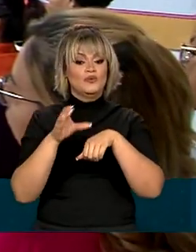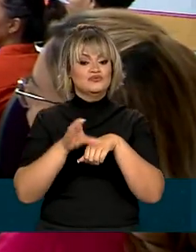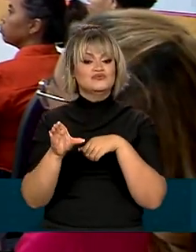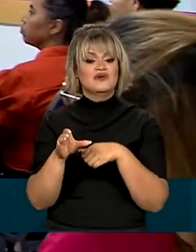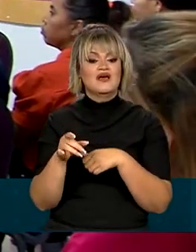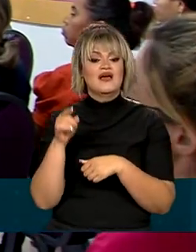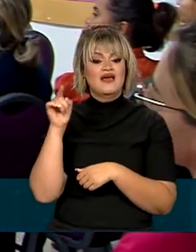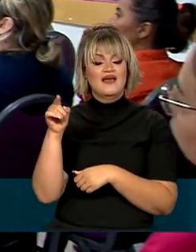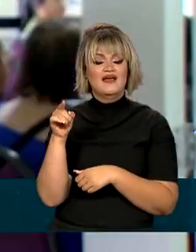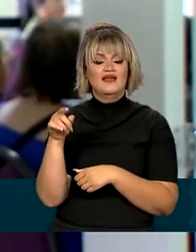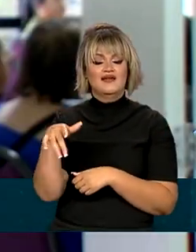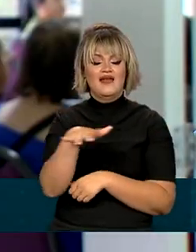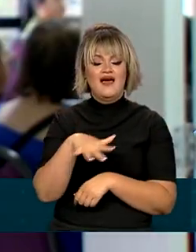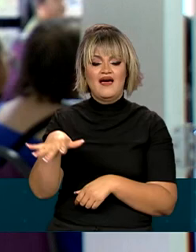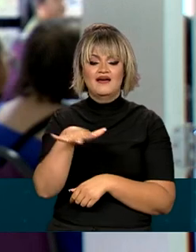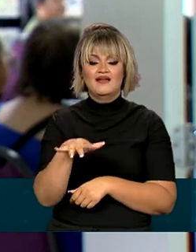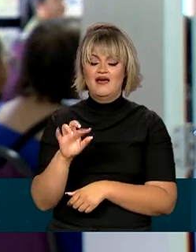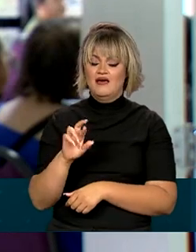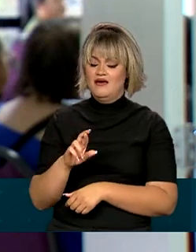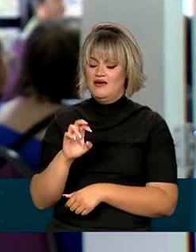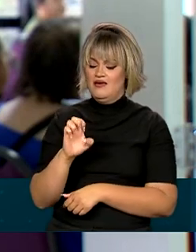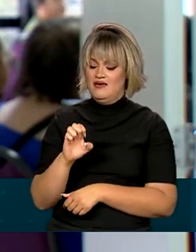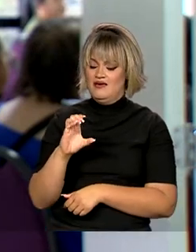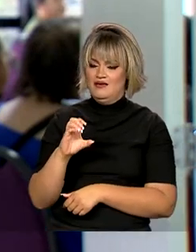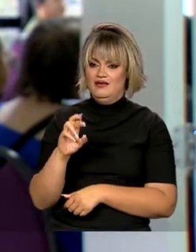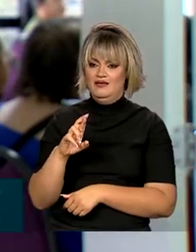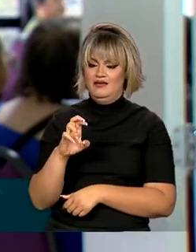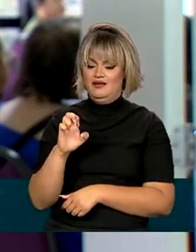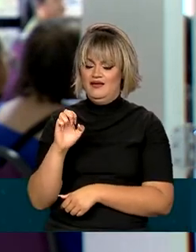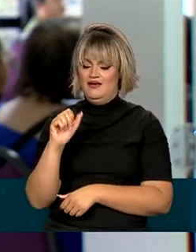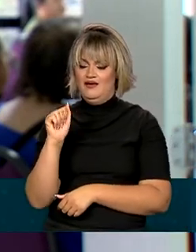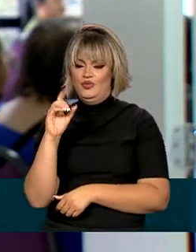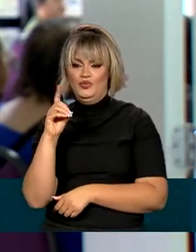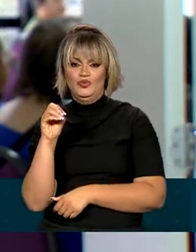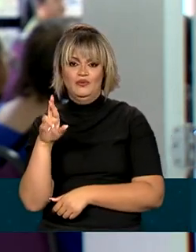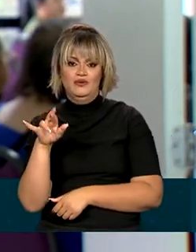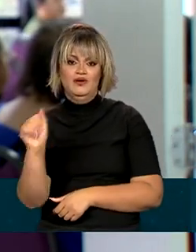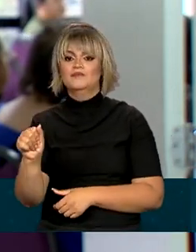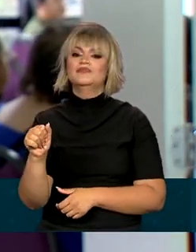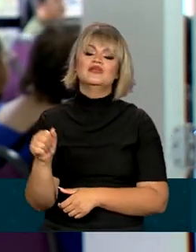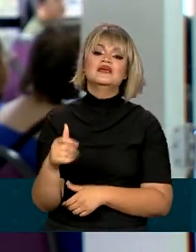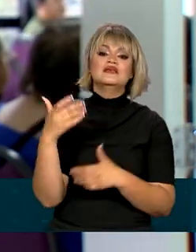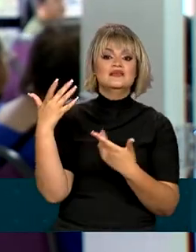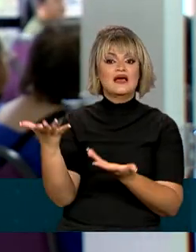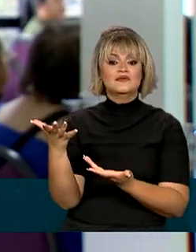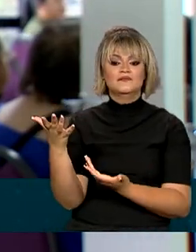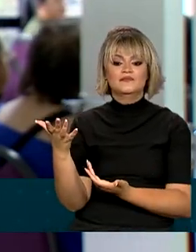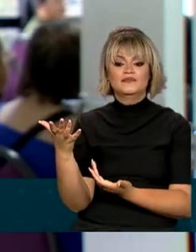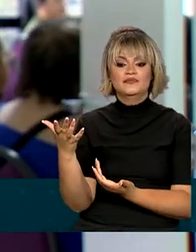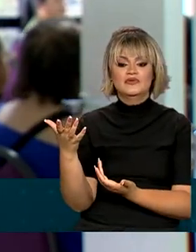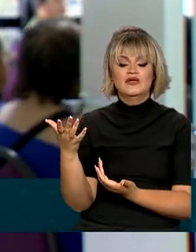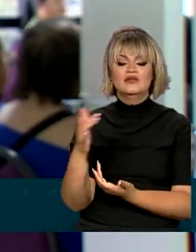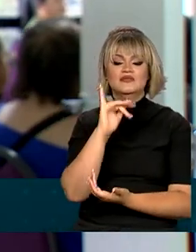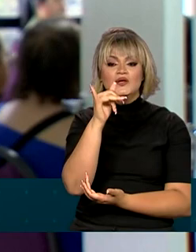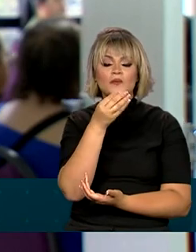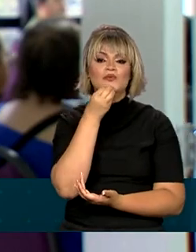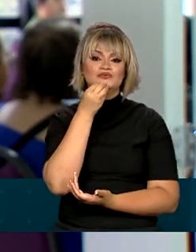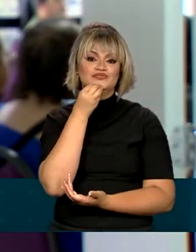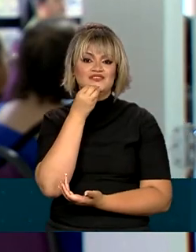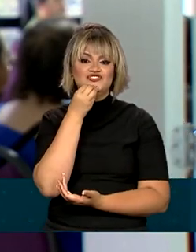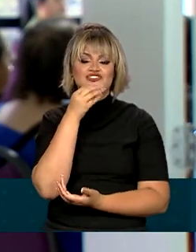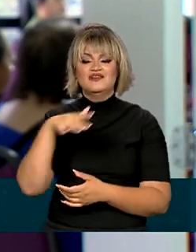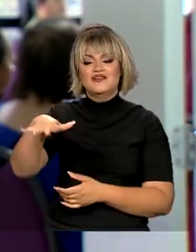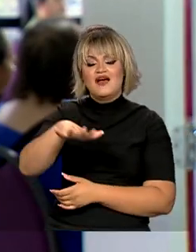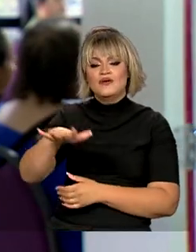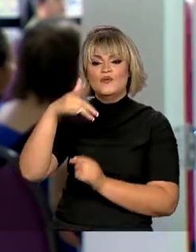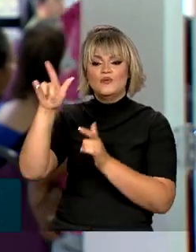uma recreadora. Sempre atuei na área hospitalar administrativa e aqui a gente vem ter oportunidades em